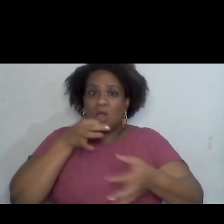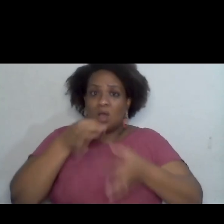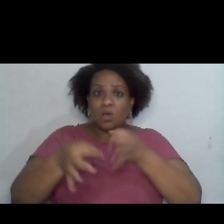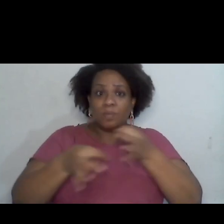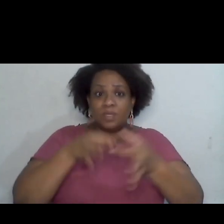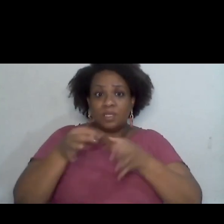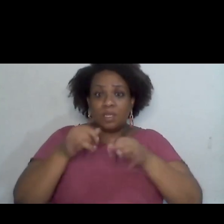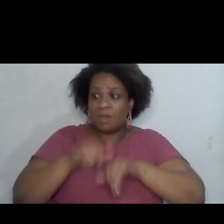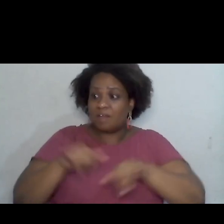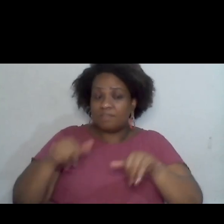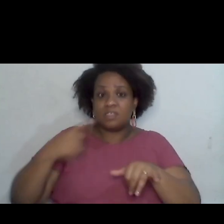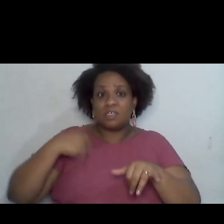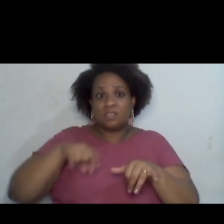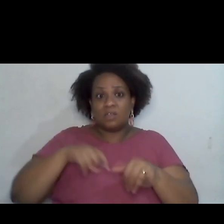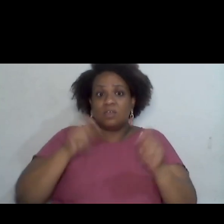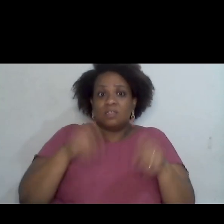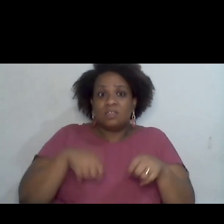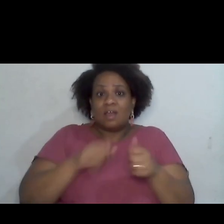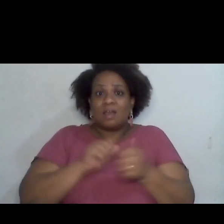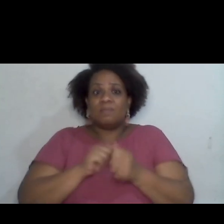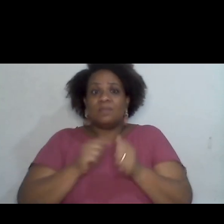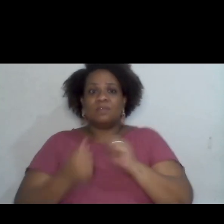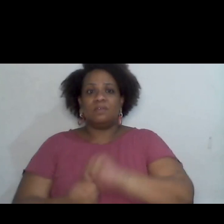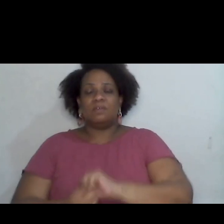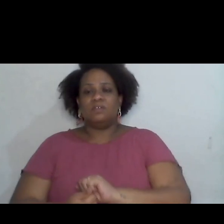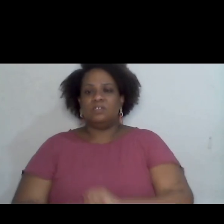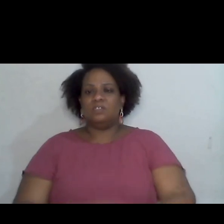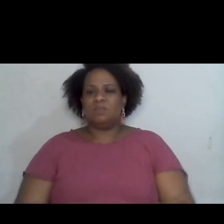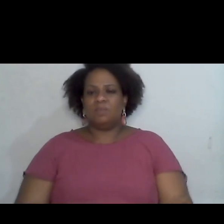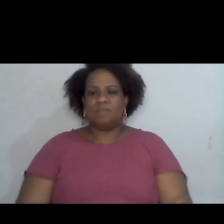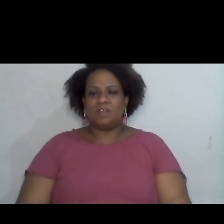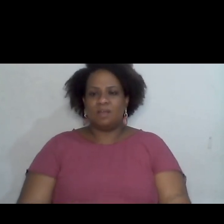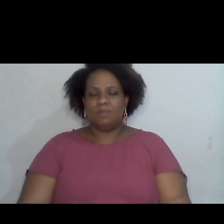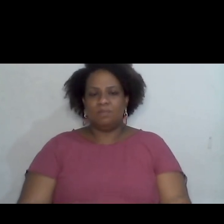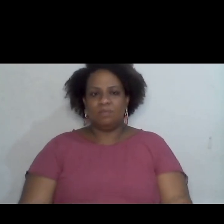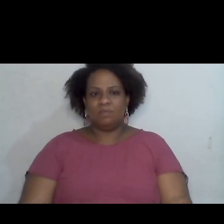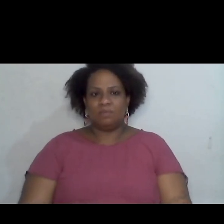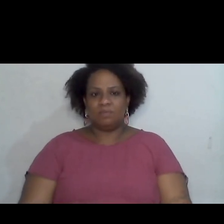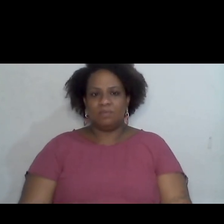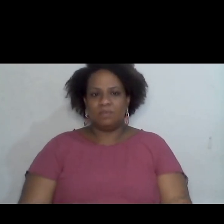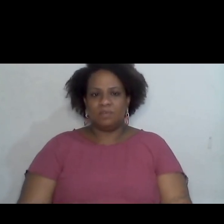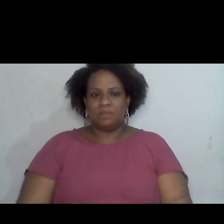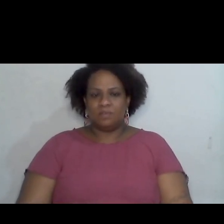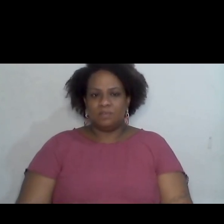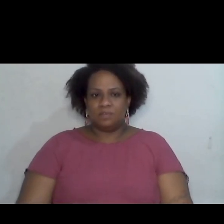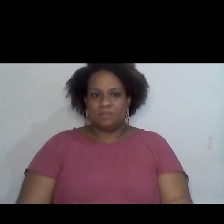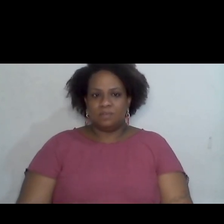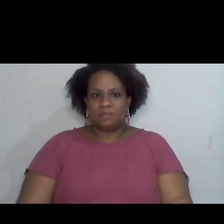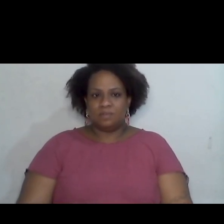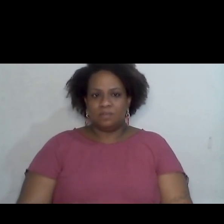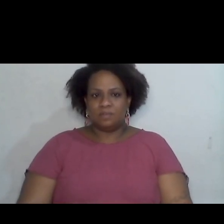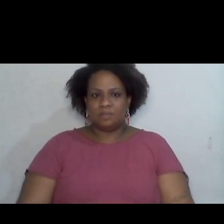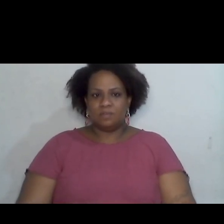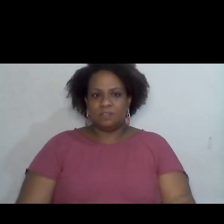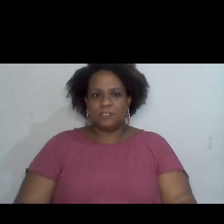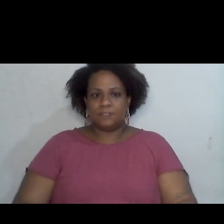a gente faria a adaptação, mandaria para a PGE, fim do ano. Então, nós chamamos já em janeiro a PGE para fazer isso junto. Isso está em um